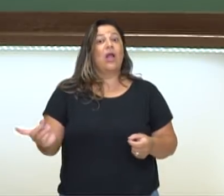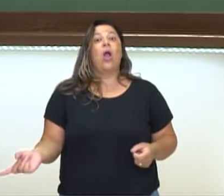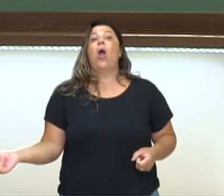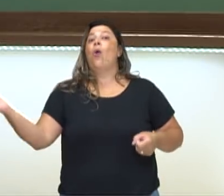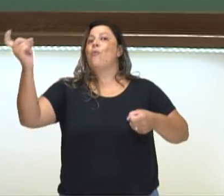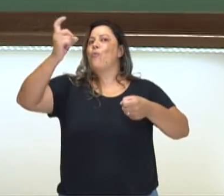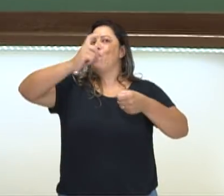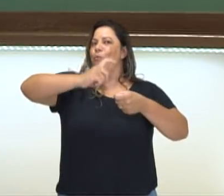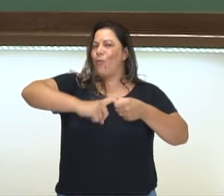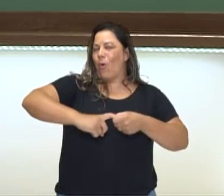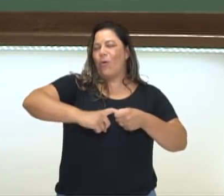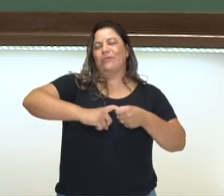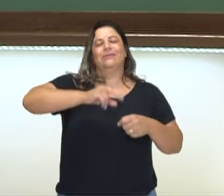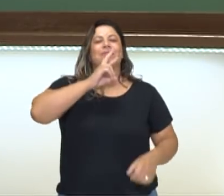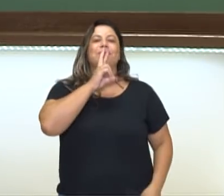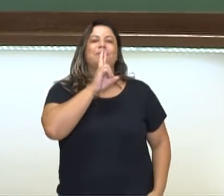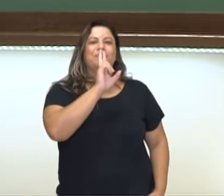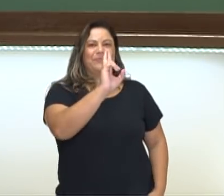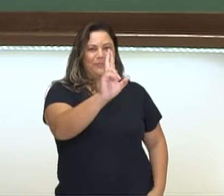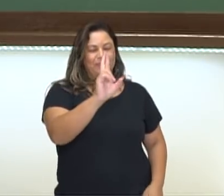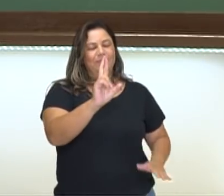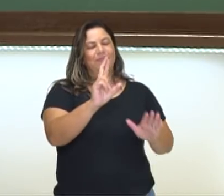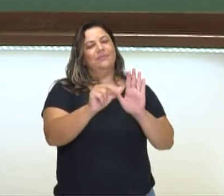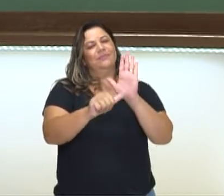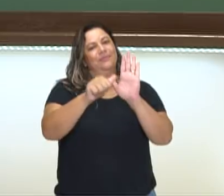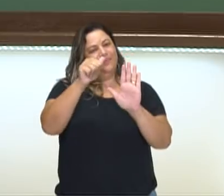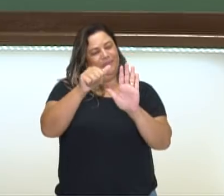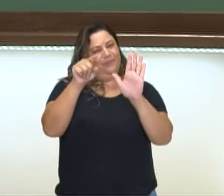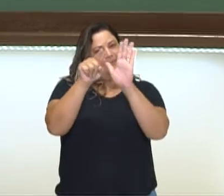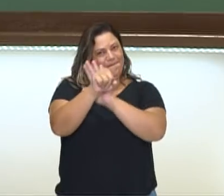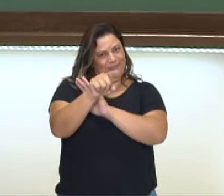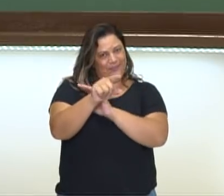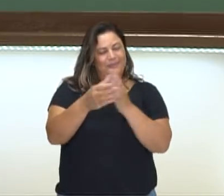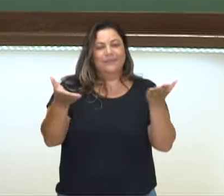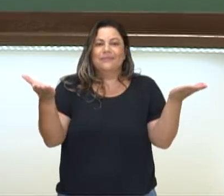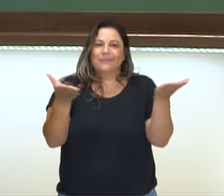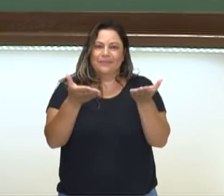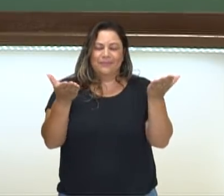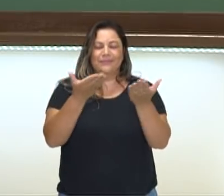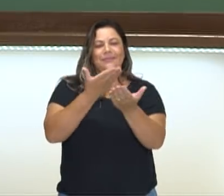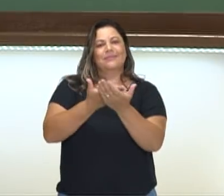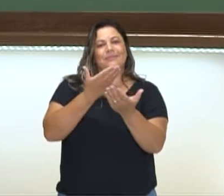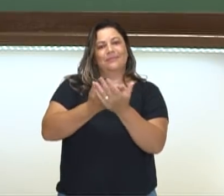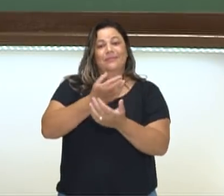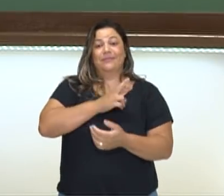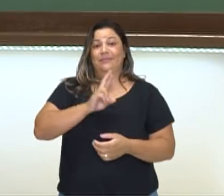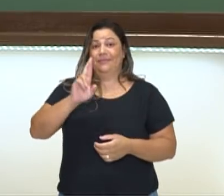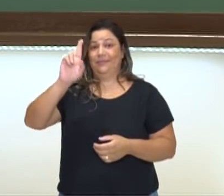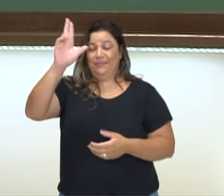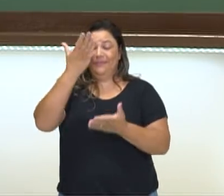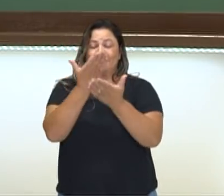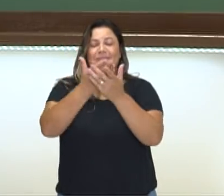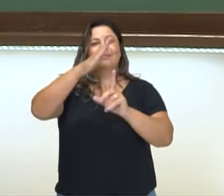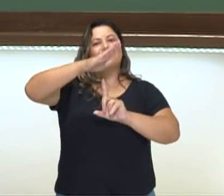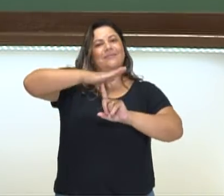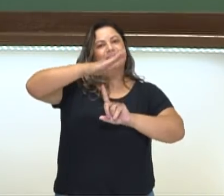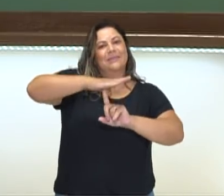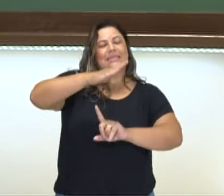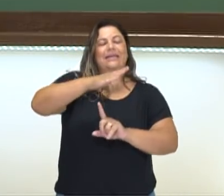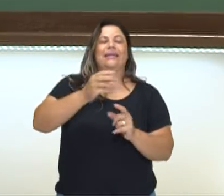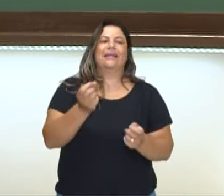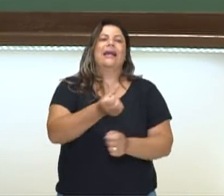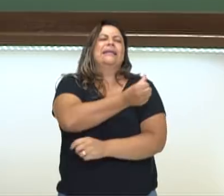Voltamos com a resolução do primeiro quiz desta aula de ensino religioso, aula Paraná, sexto ano, as